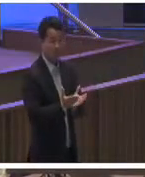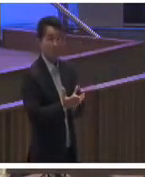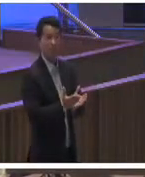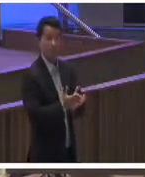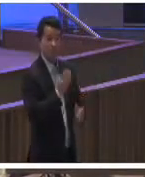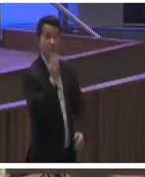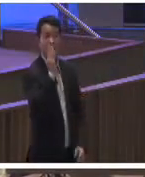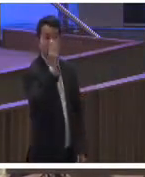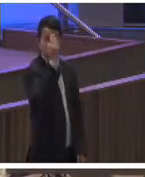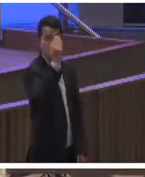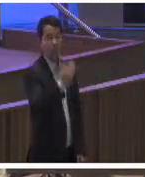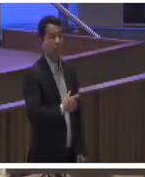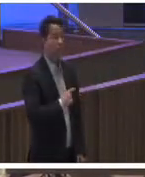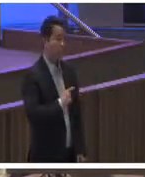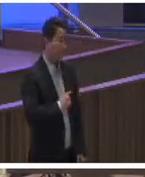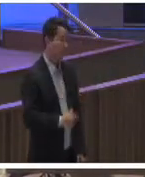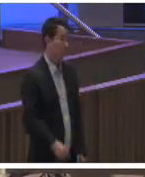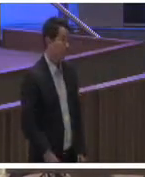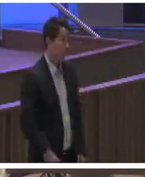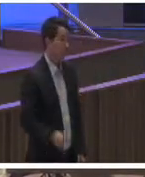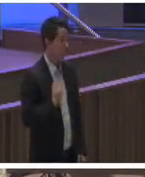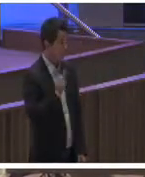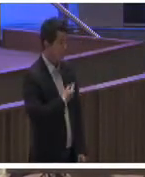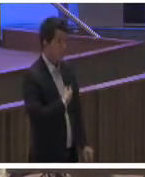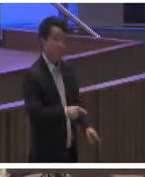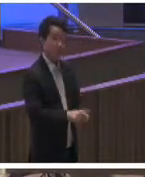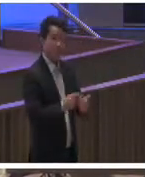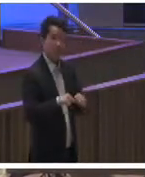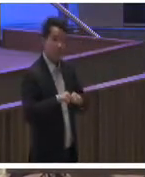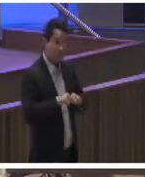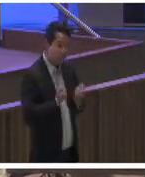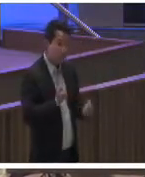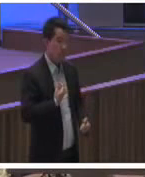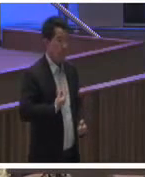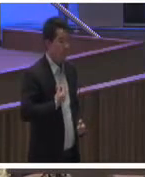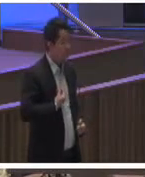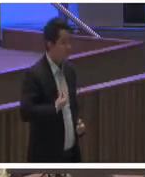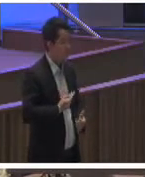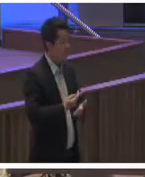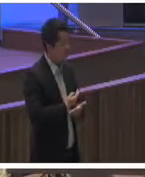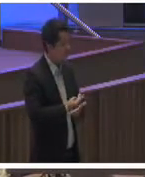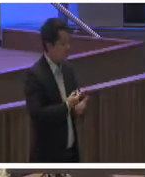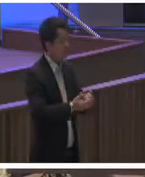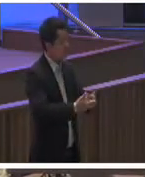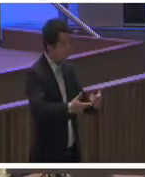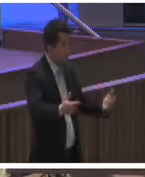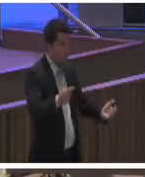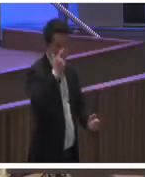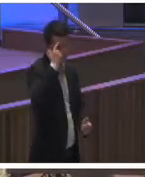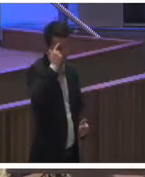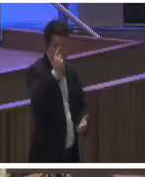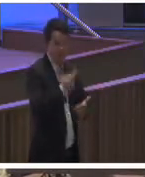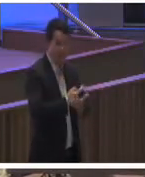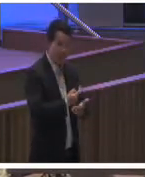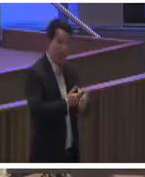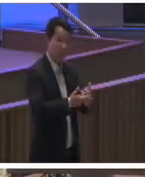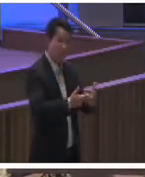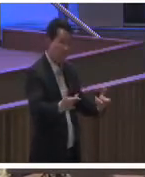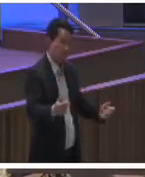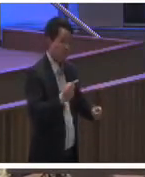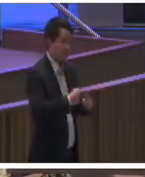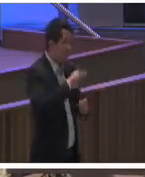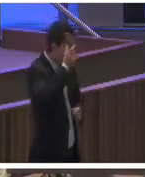O Senhor tem que quebrar essas fortalezas na minha vida tantas vezes, porque o inimigo gosta de ir lá construir